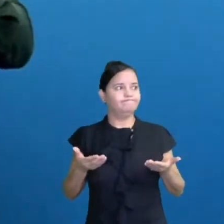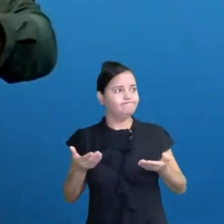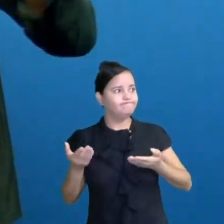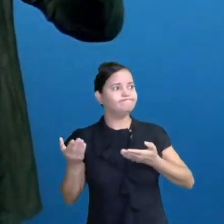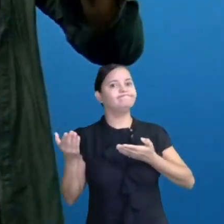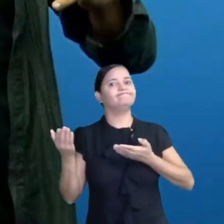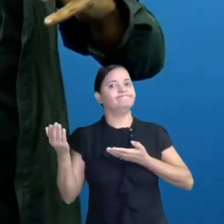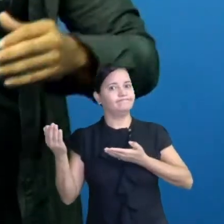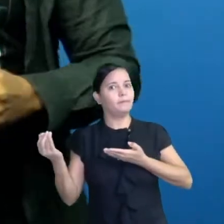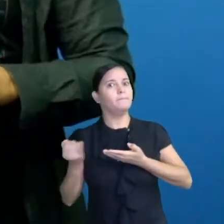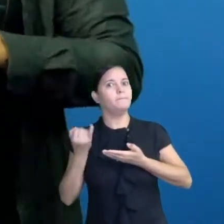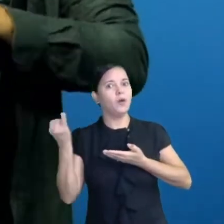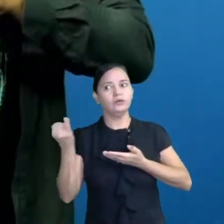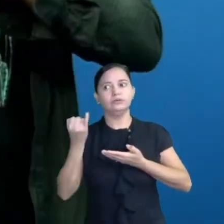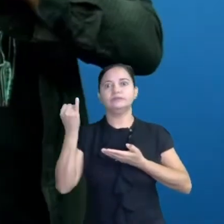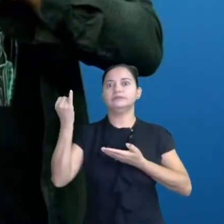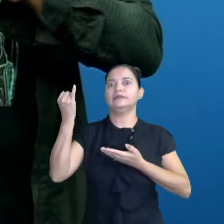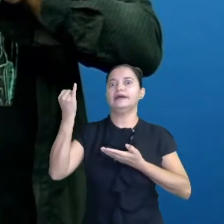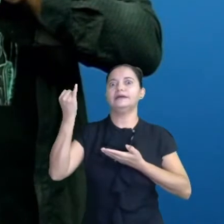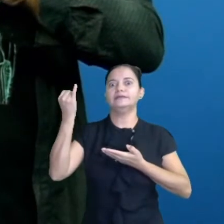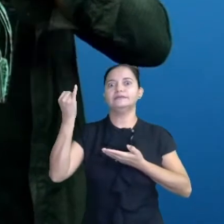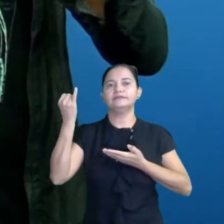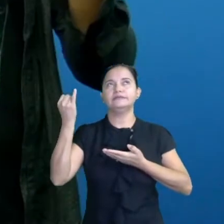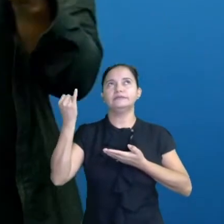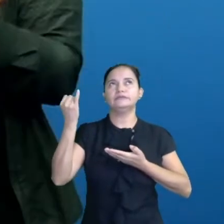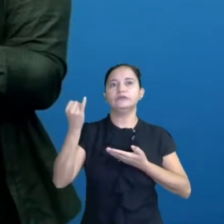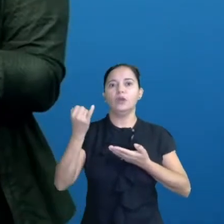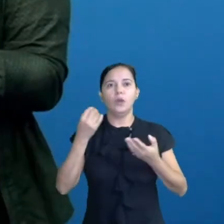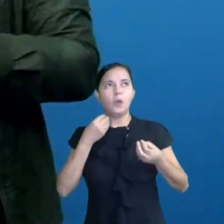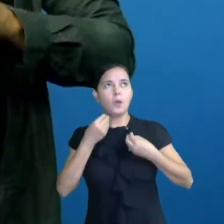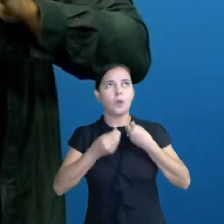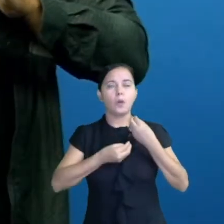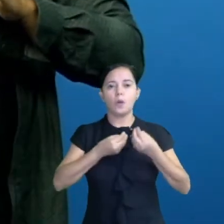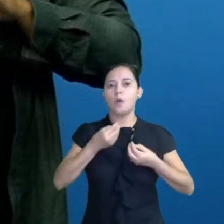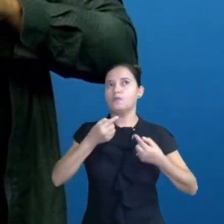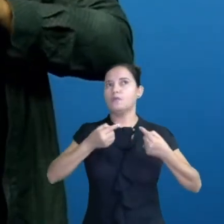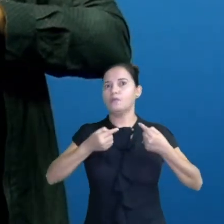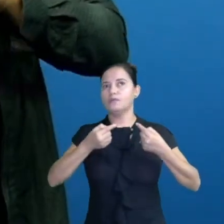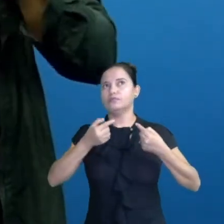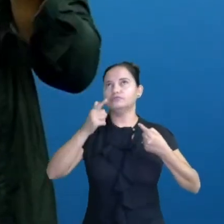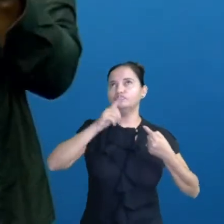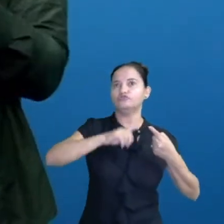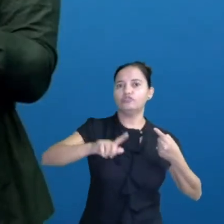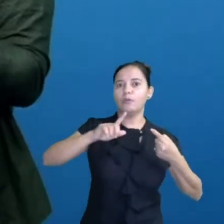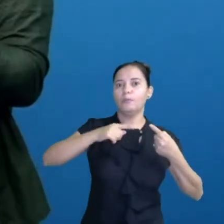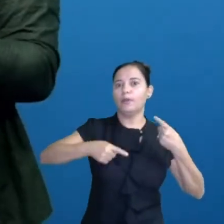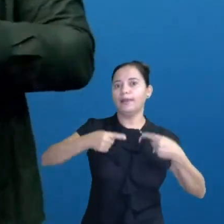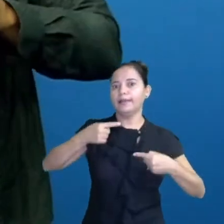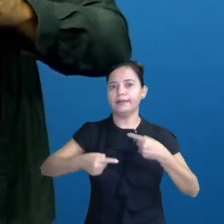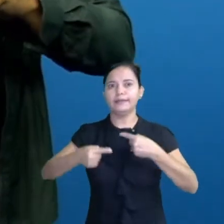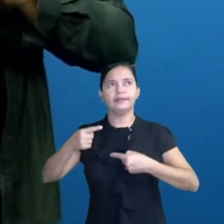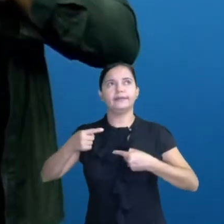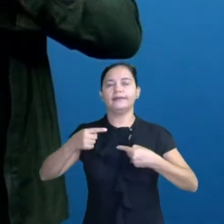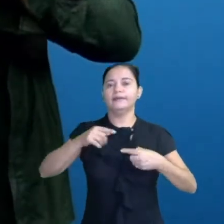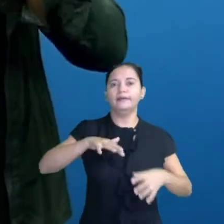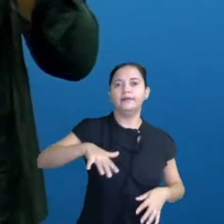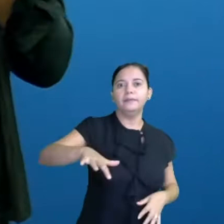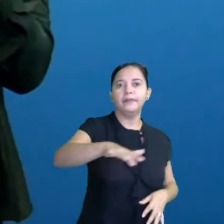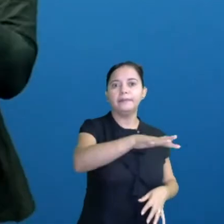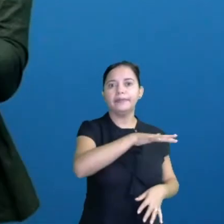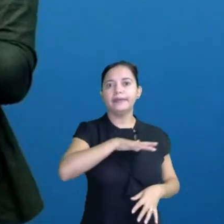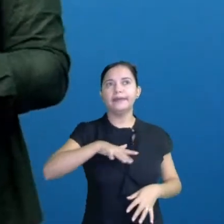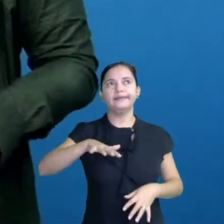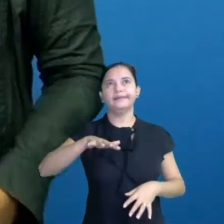de importância gigantesca. Tem a ver com questões geopolíticas, tem a ver com questões ambientais, tem a ver com